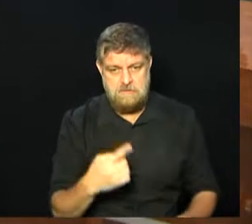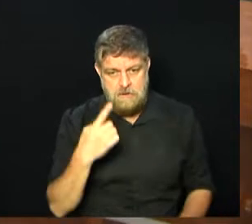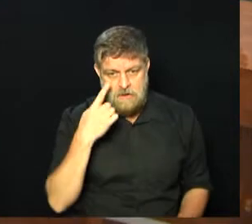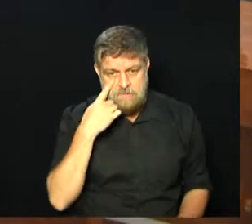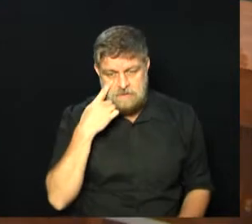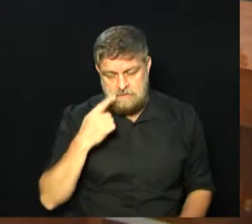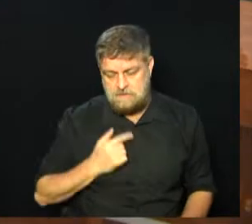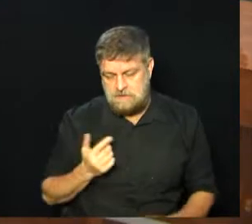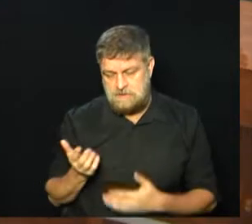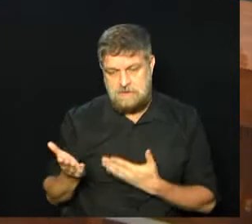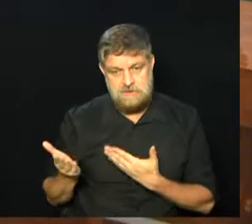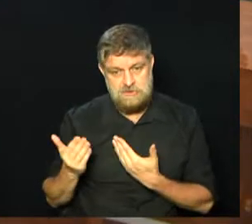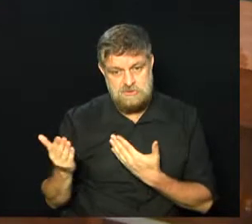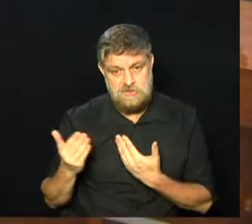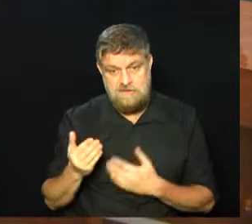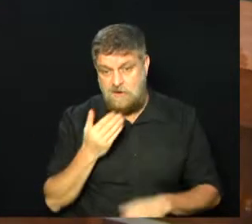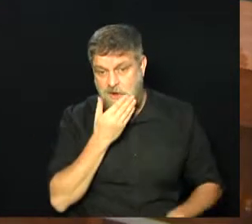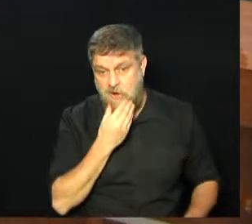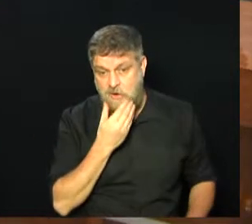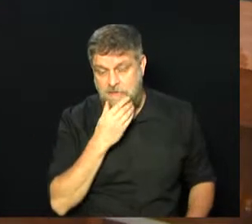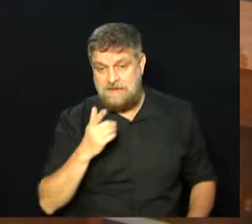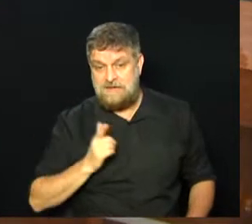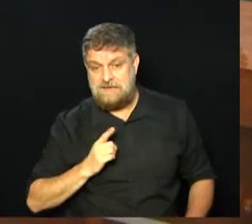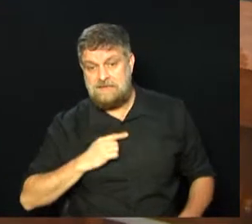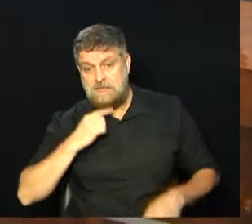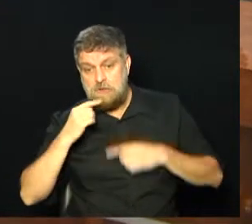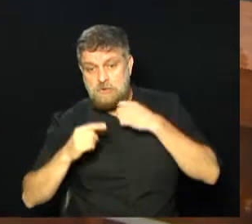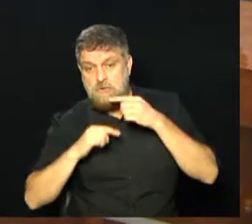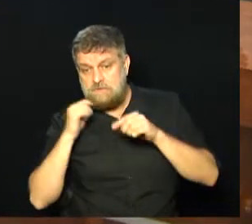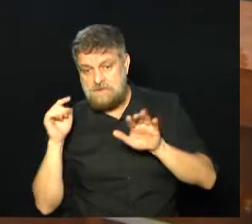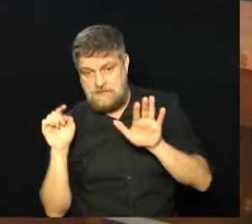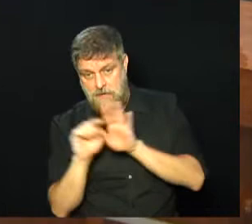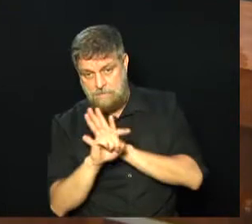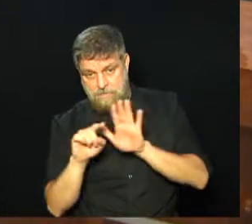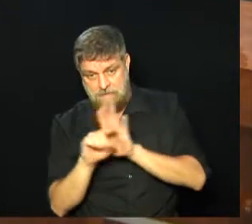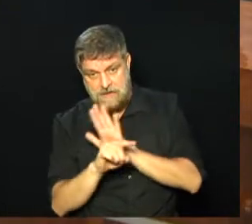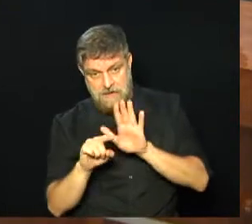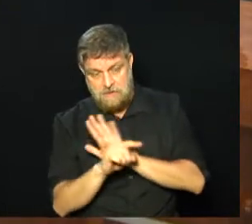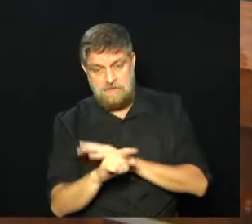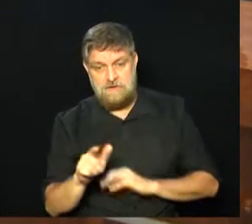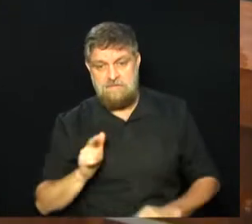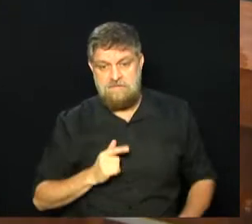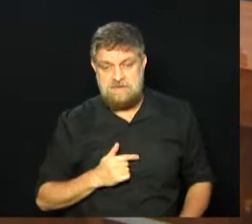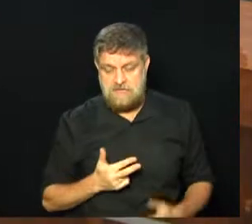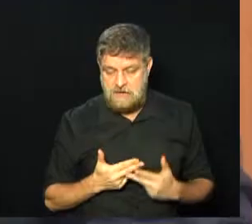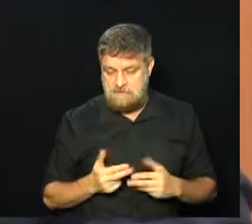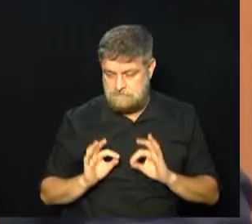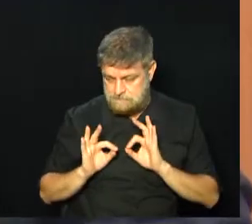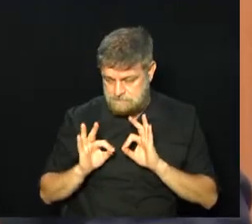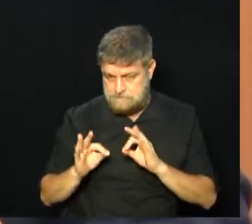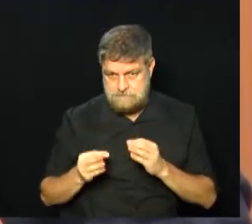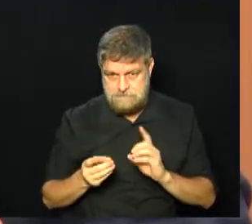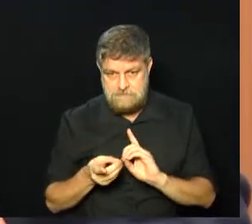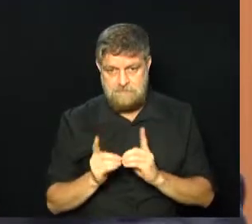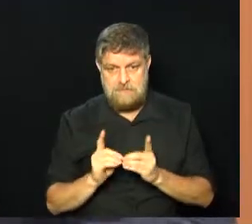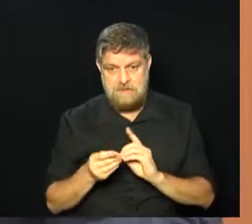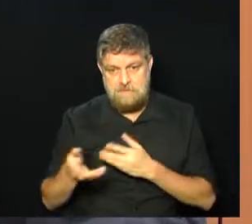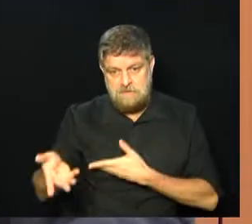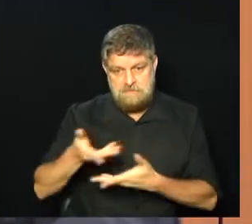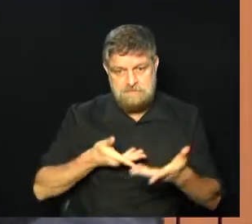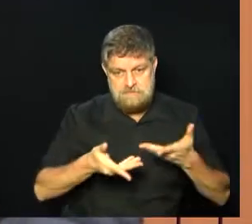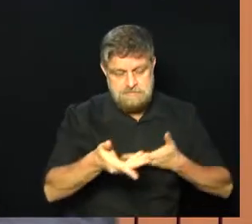jovens senhores, talvez tenham aí algumas perguntas a fazer. Vamos fazer a coisa aqui ficar mais dinâmica, né, André?